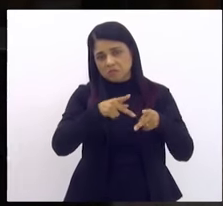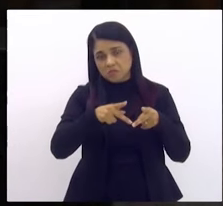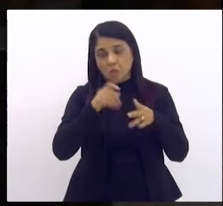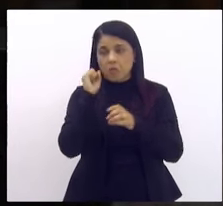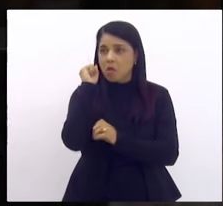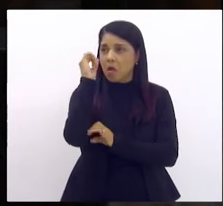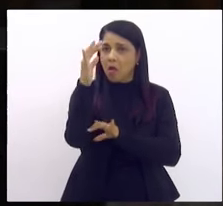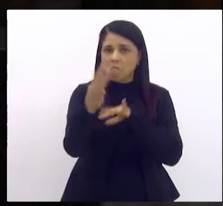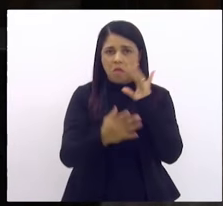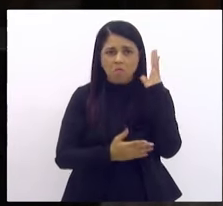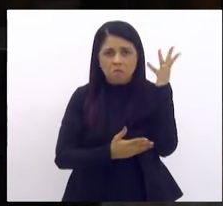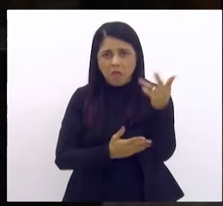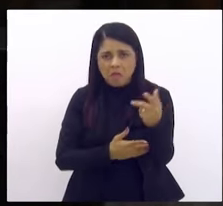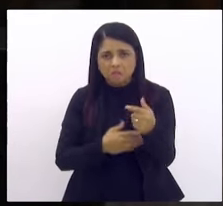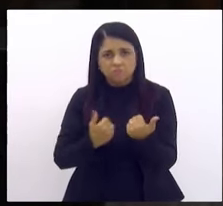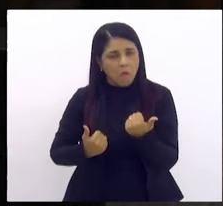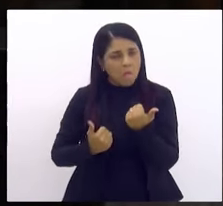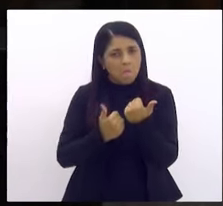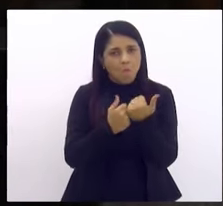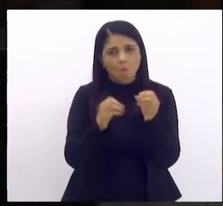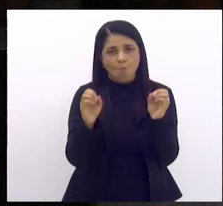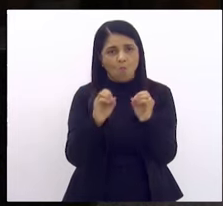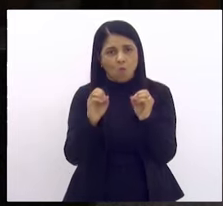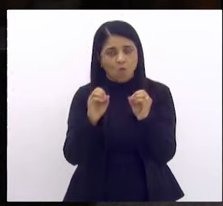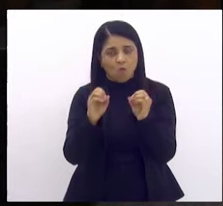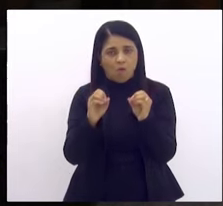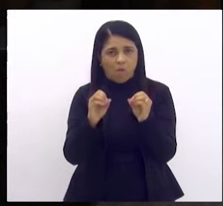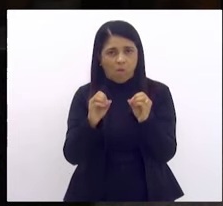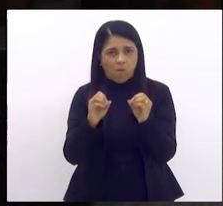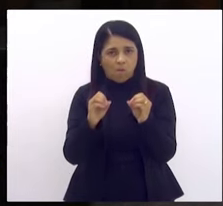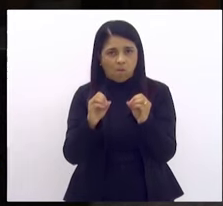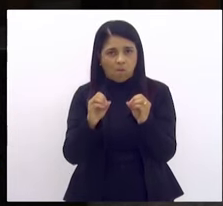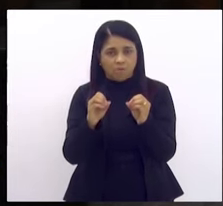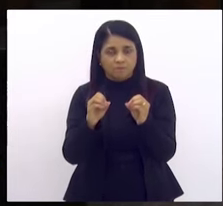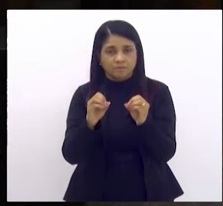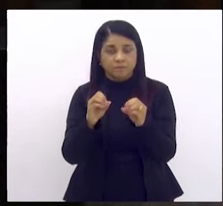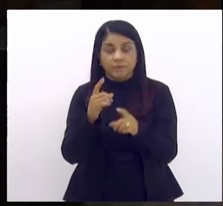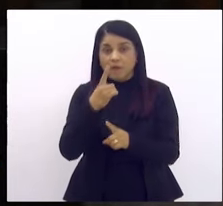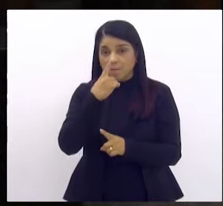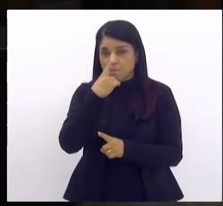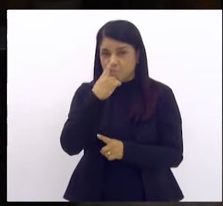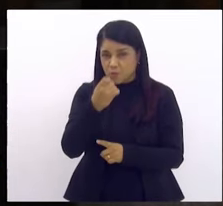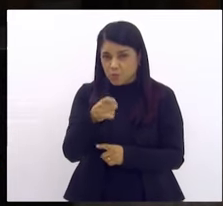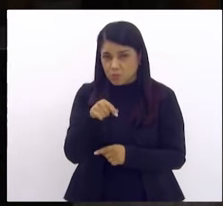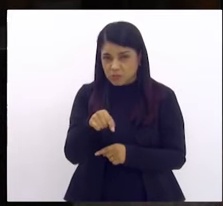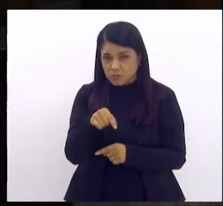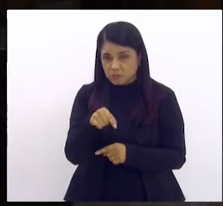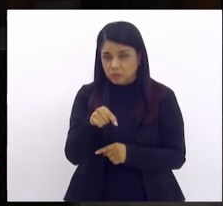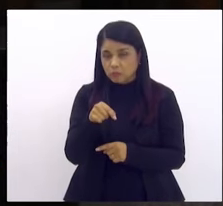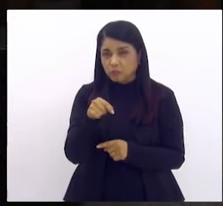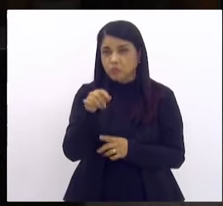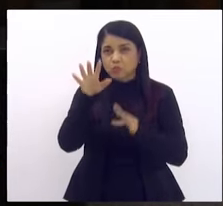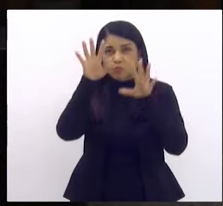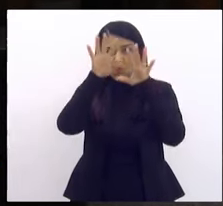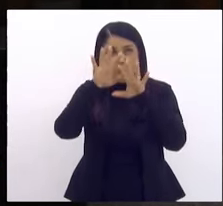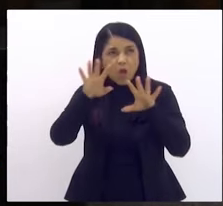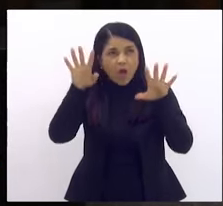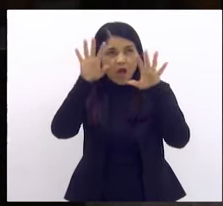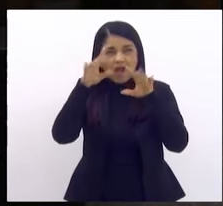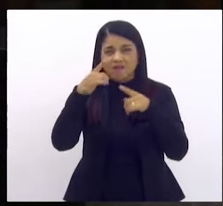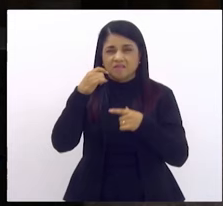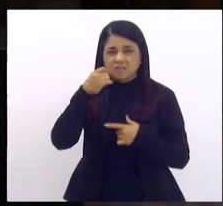ambiente um dano menor, pois a poluição, tanto atmosférica como